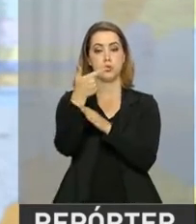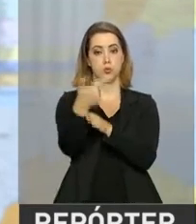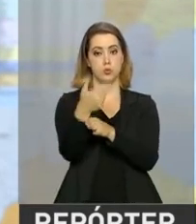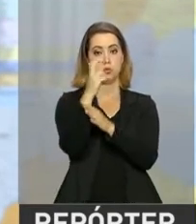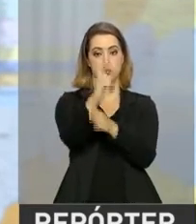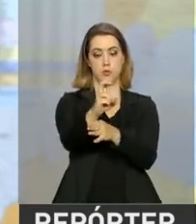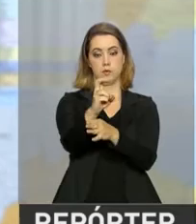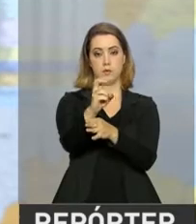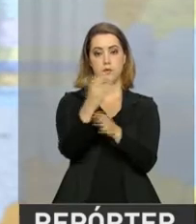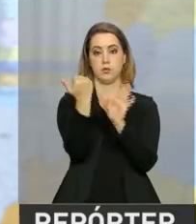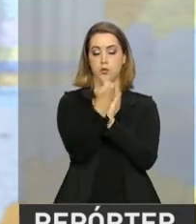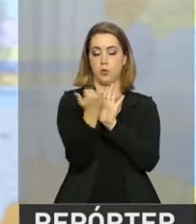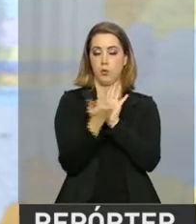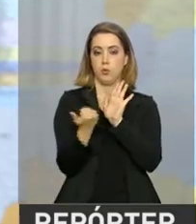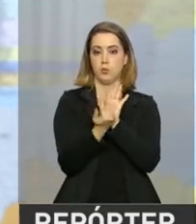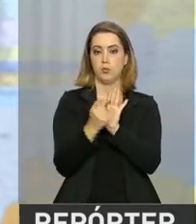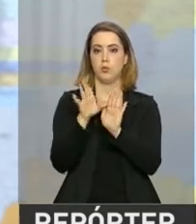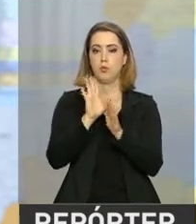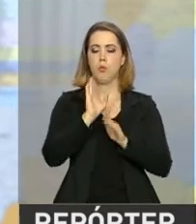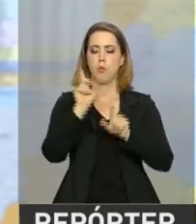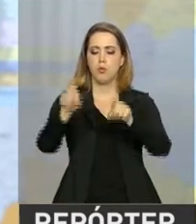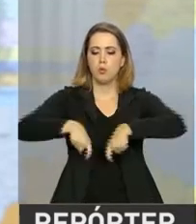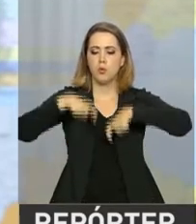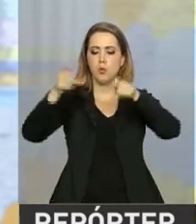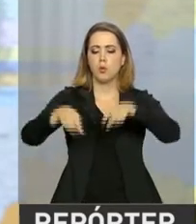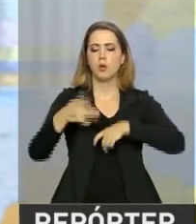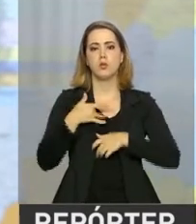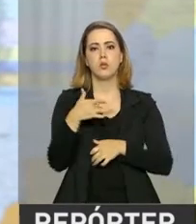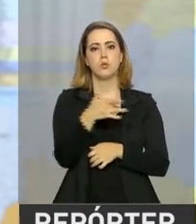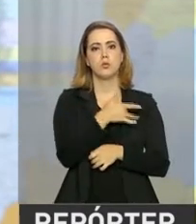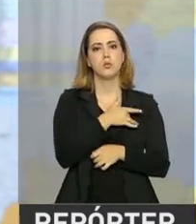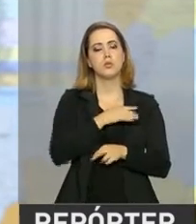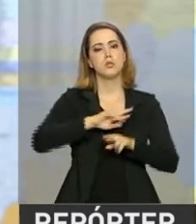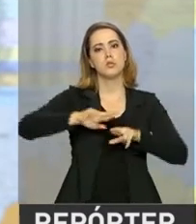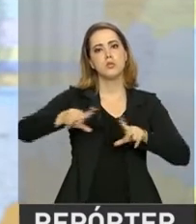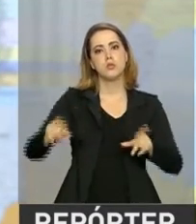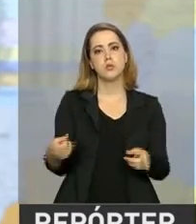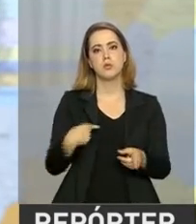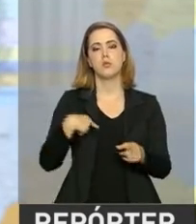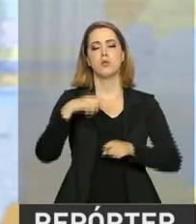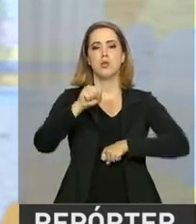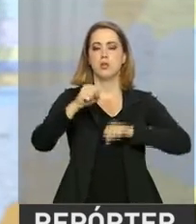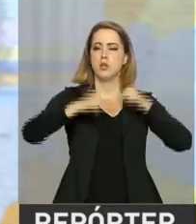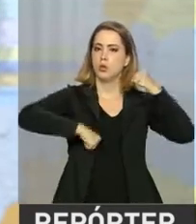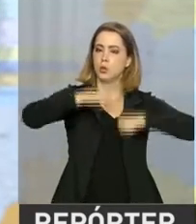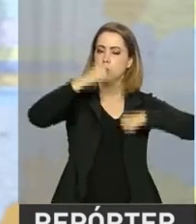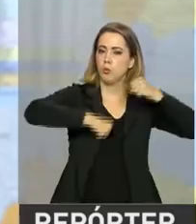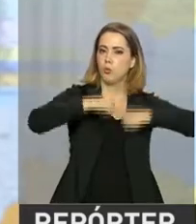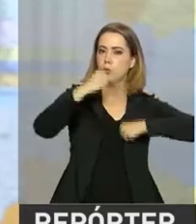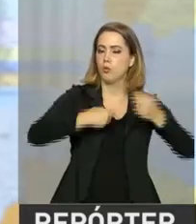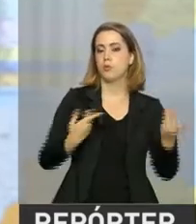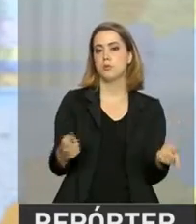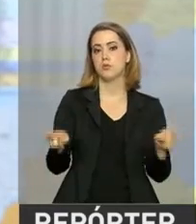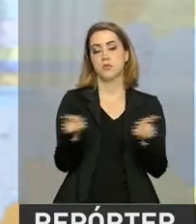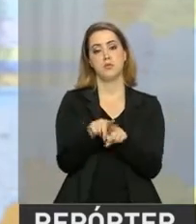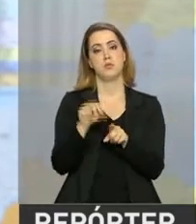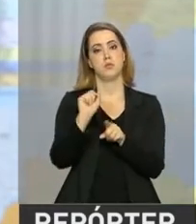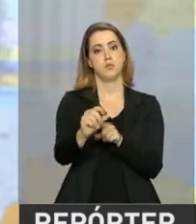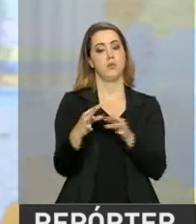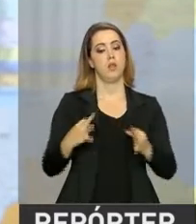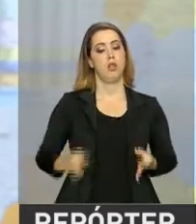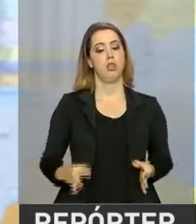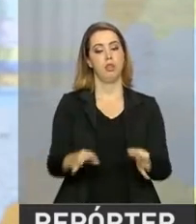biotecnologia voltada à agricultura o de biotecnologia industrial mas também na área de tecnologia